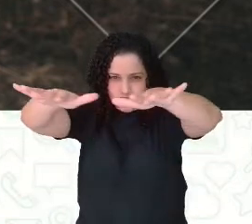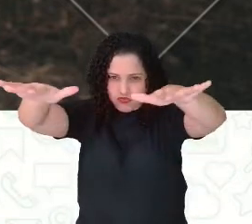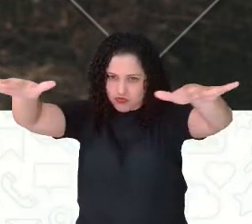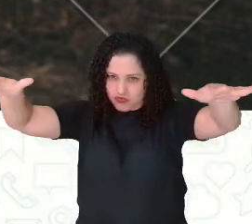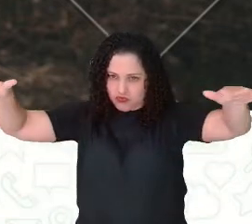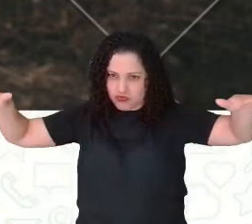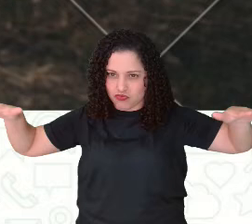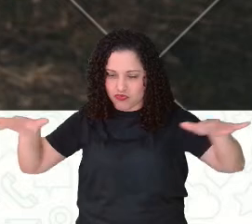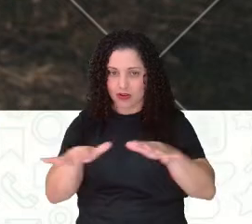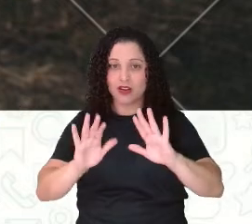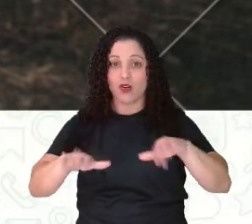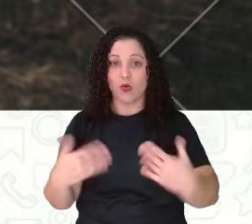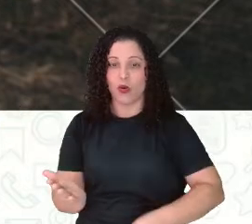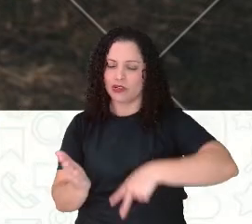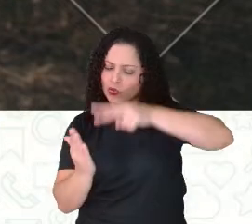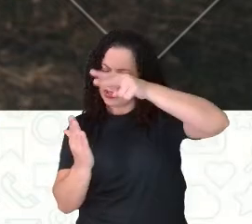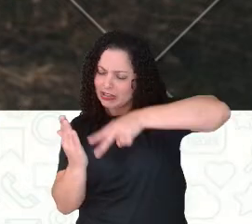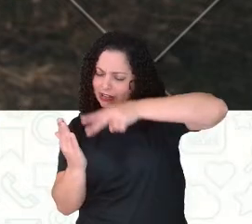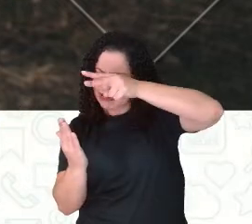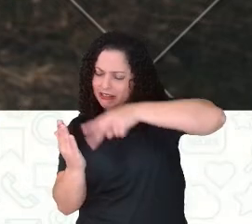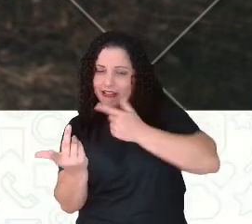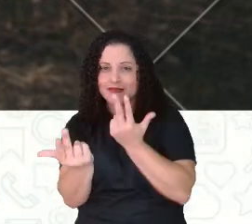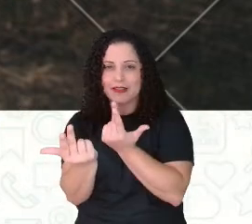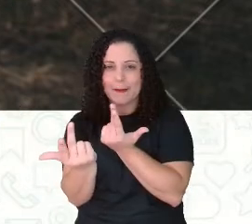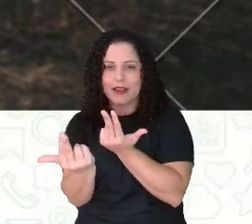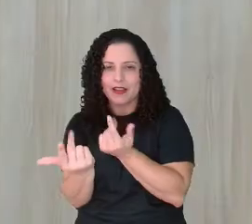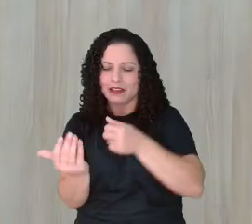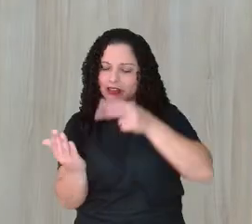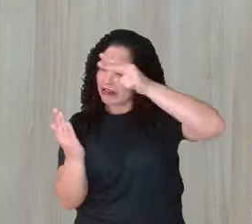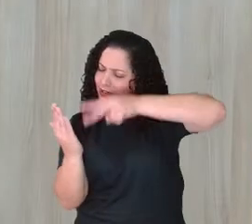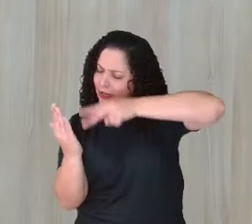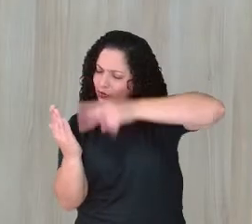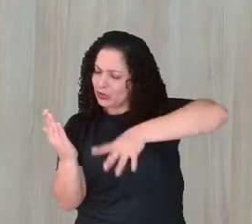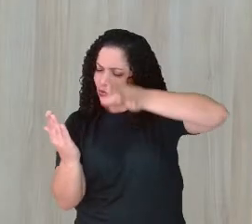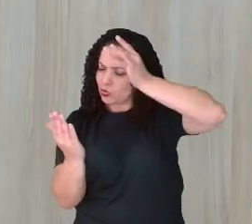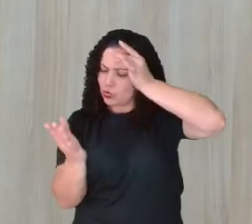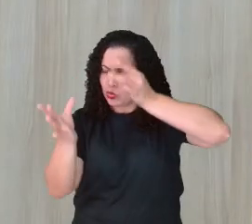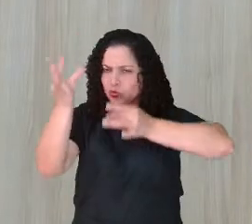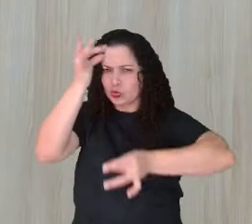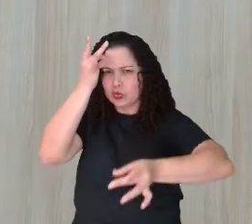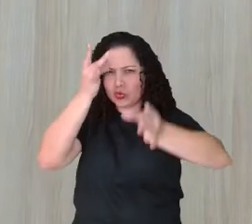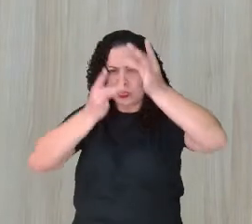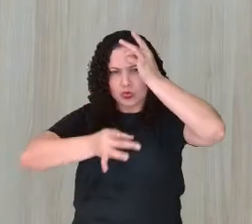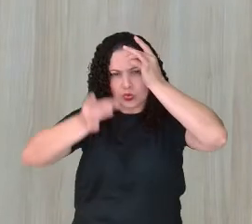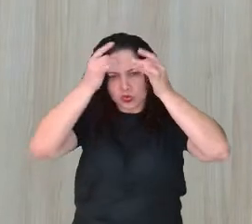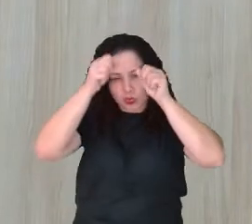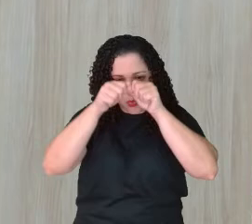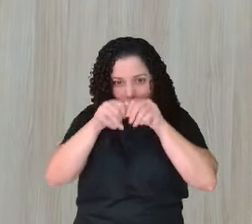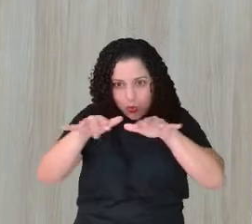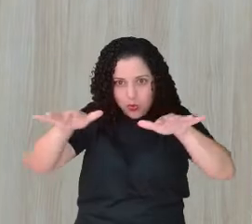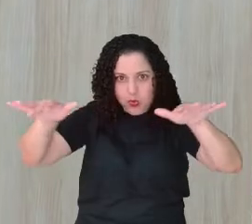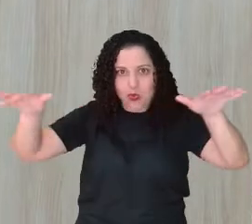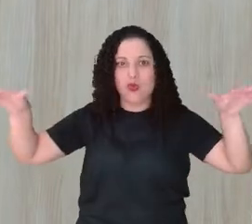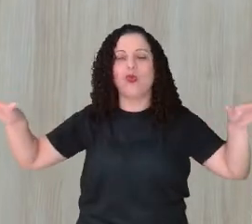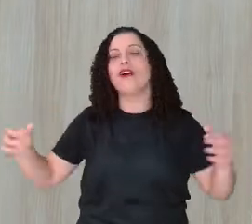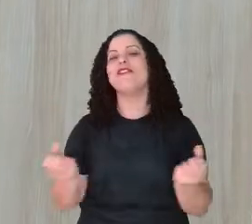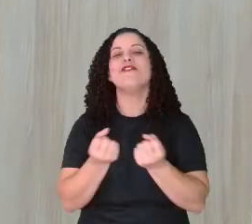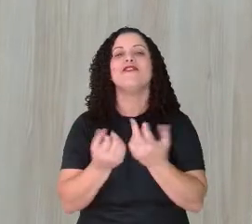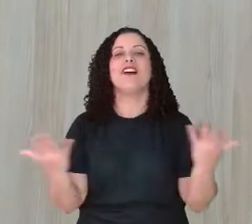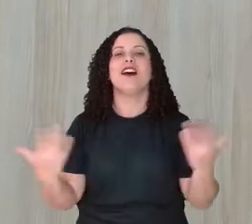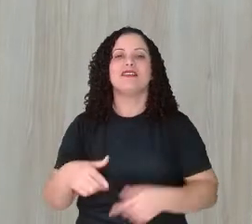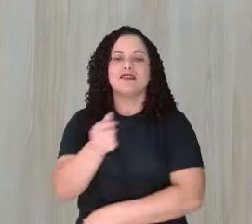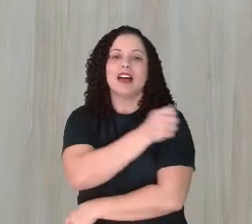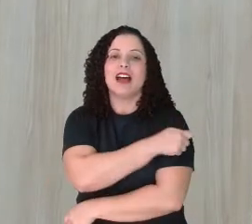você começa a gostar da leitura, você vai lendo, vai lendo. Eu tenho estudantes que me contam, professora, hoje eu estou